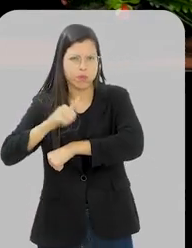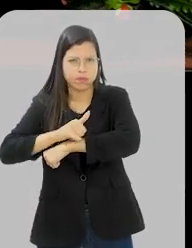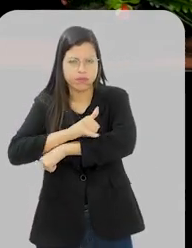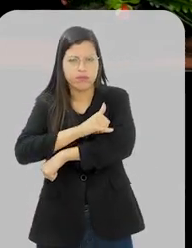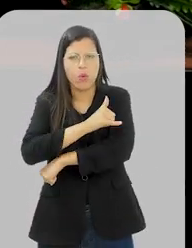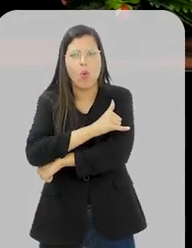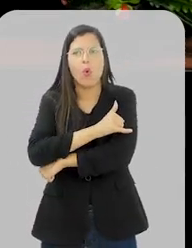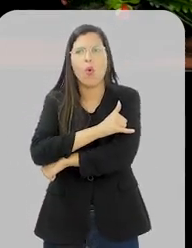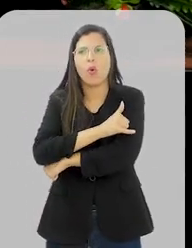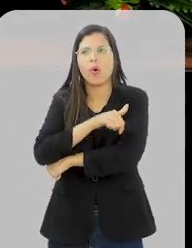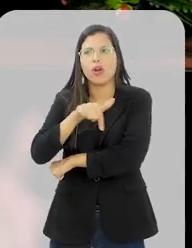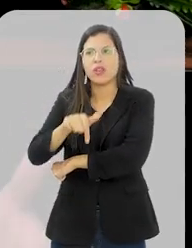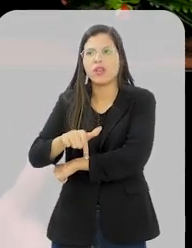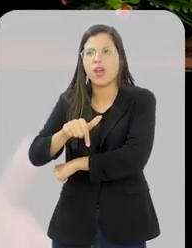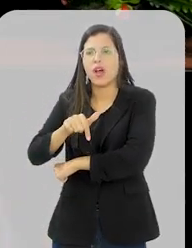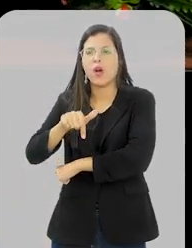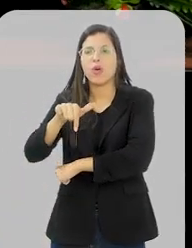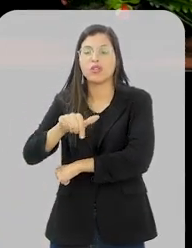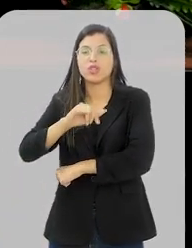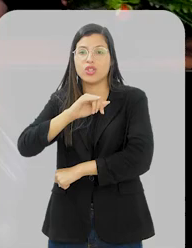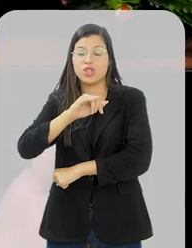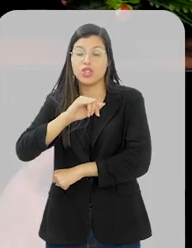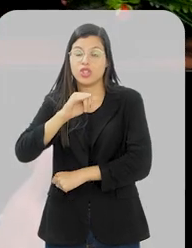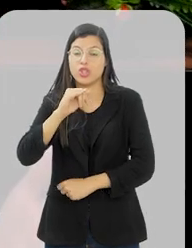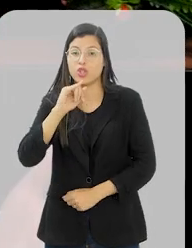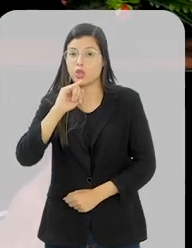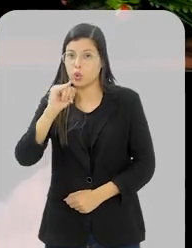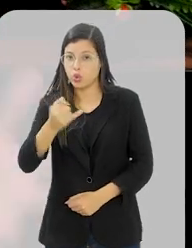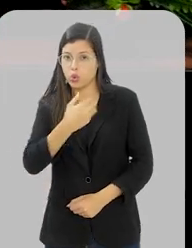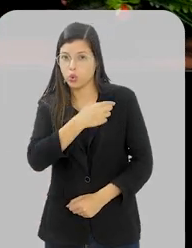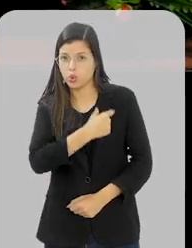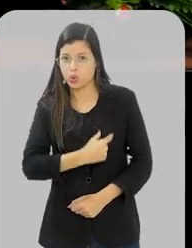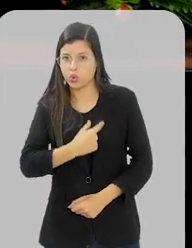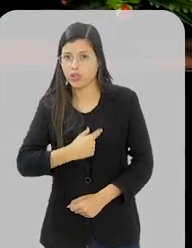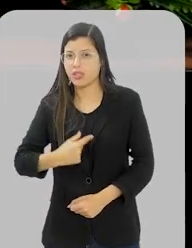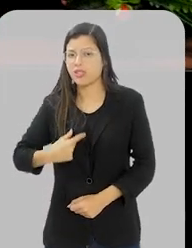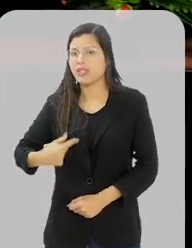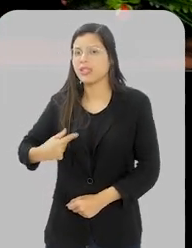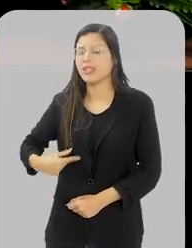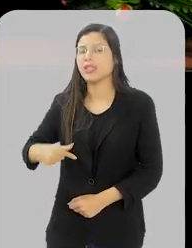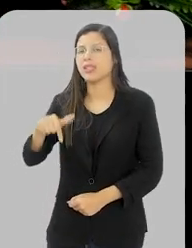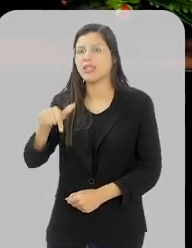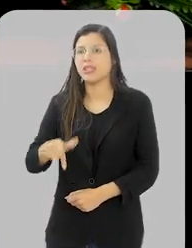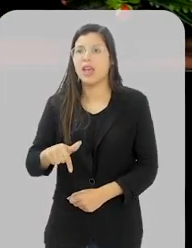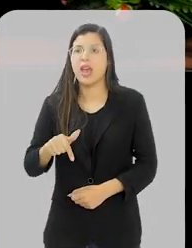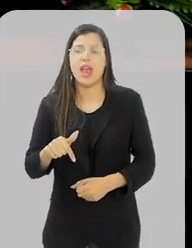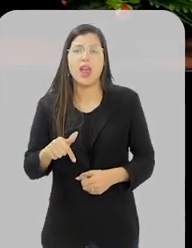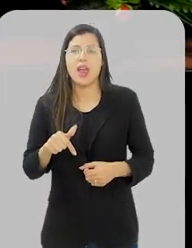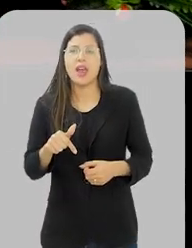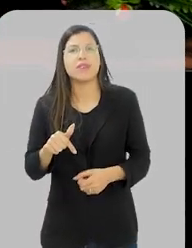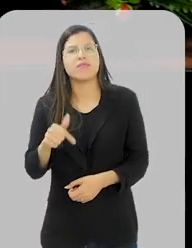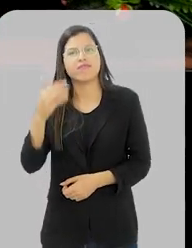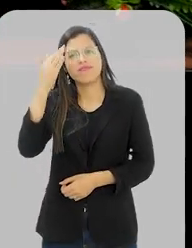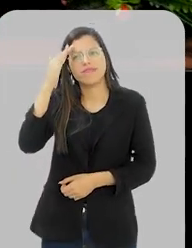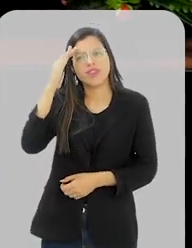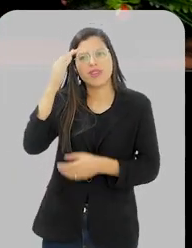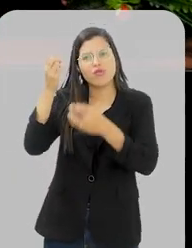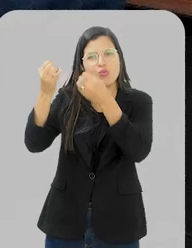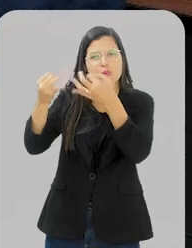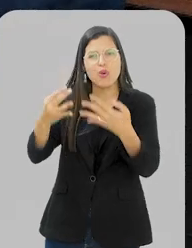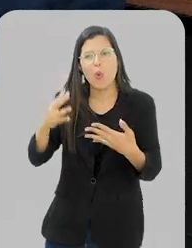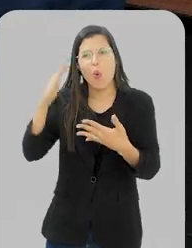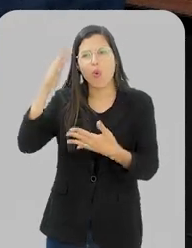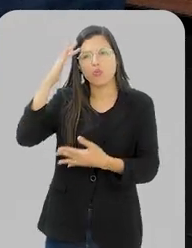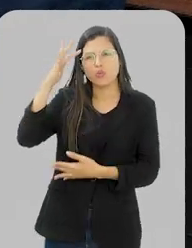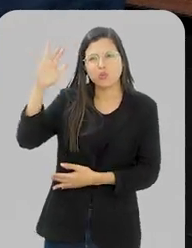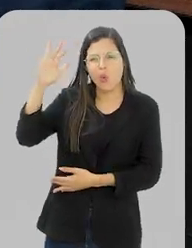sonho do faraó dizendo que ia ter 7 anos de de de fartura mas que ele guardasse porque é José perdão que depois